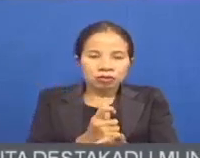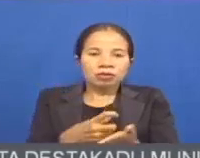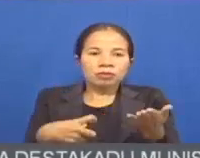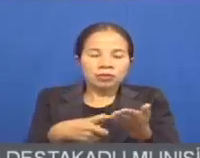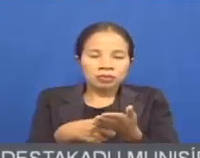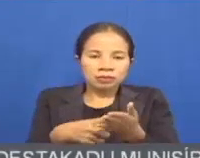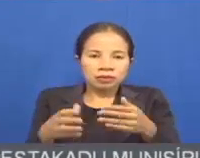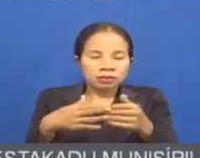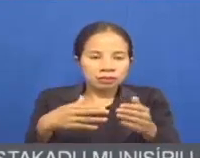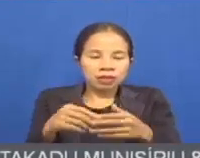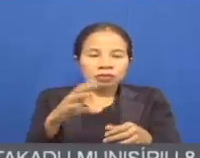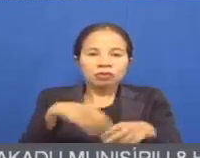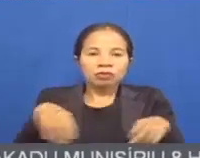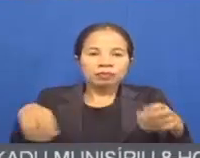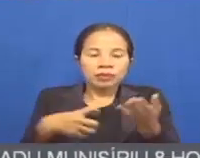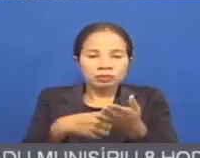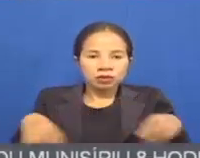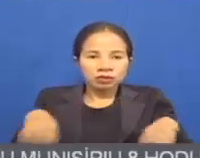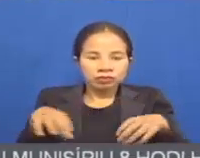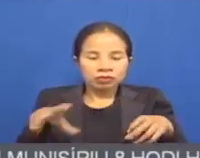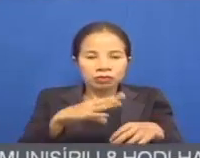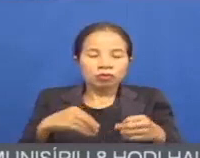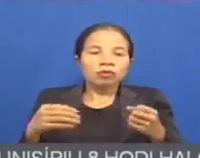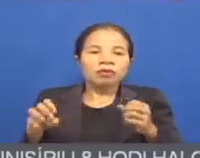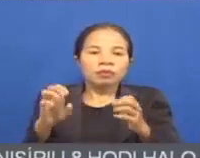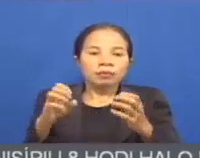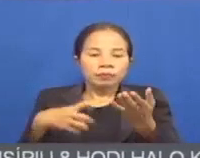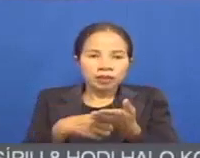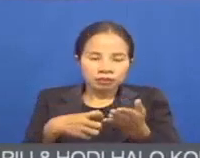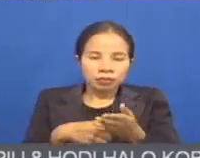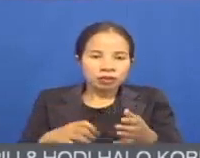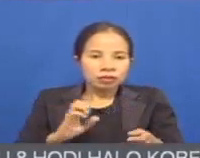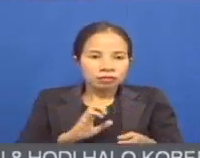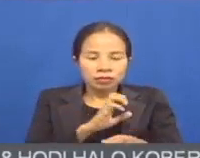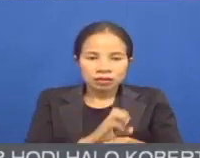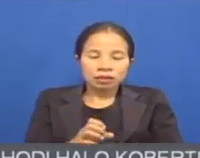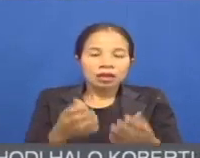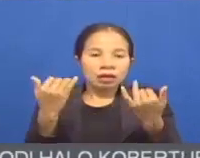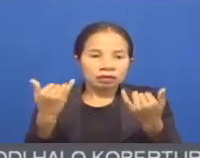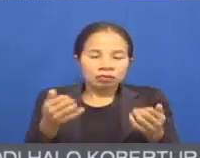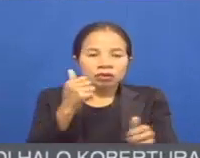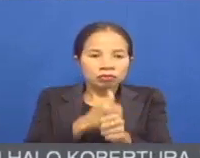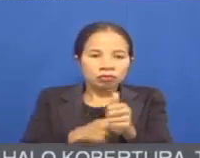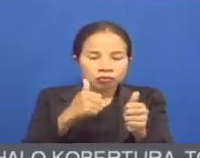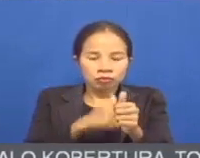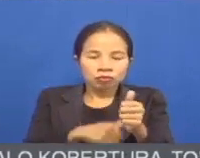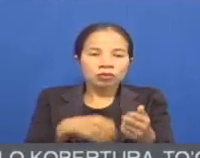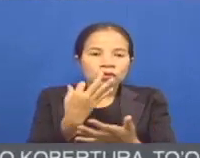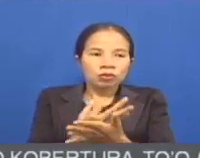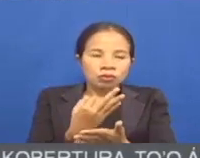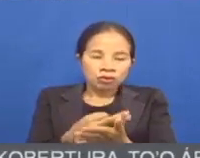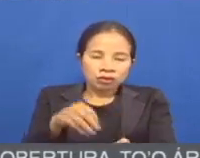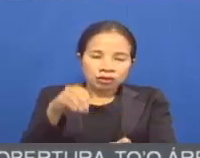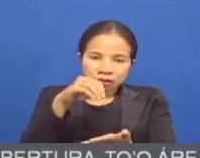comum, passaporte serviço no passaporte diplomático. Agora, né, para a produção e agora, tu ir orçamento nível, mas tal que a zona retina